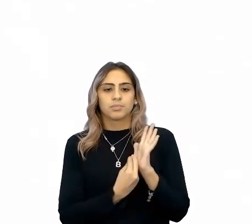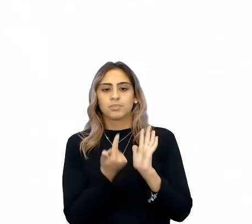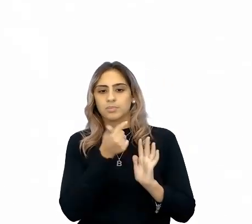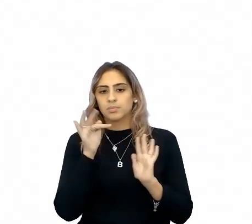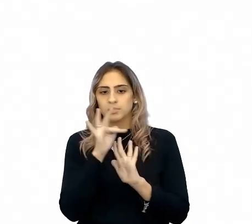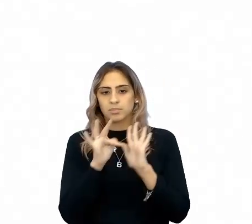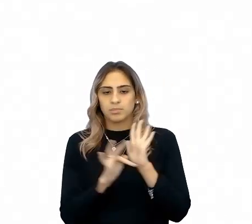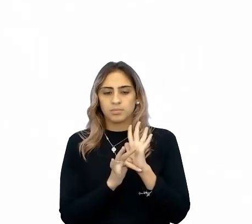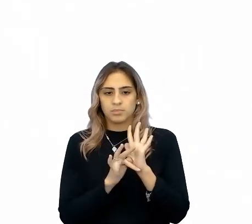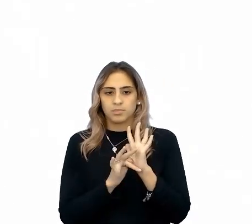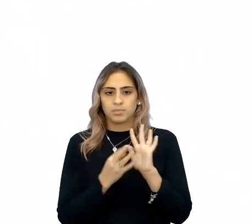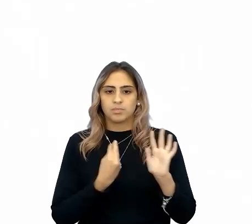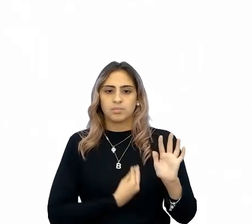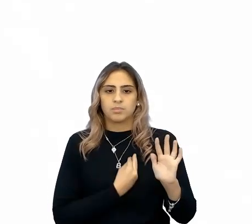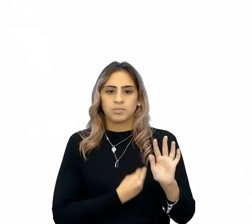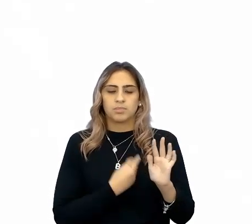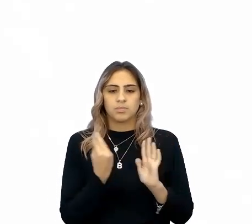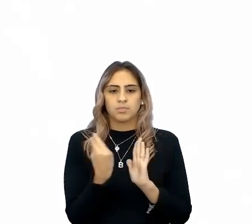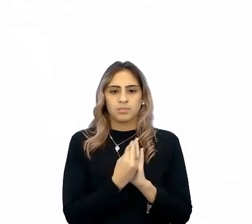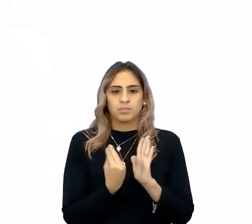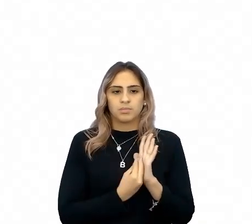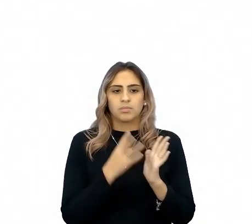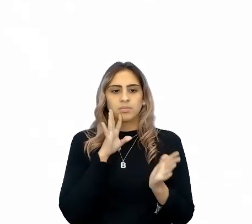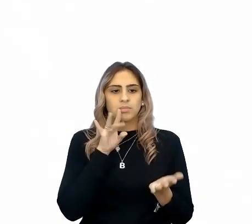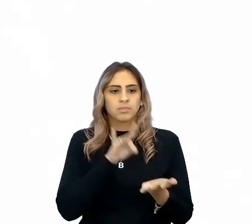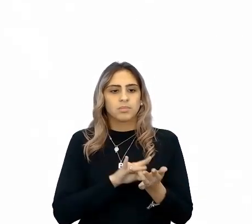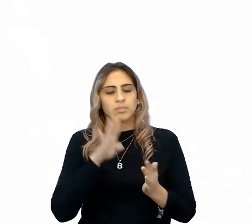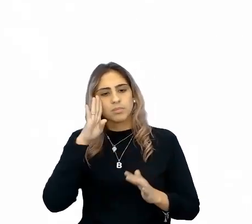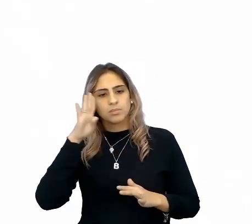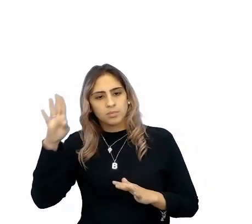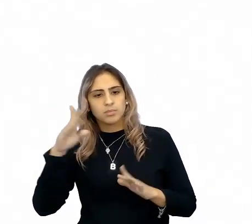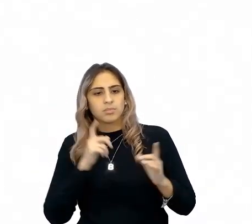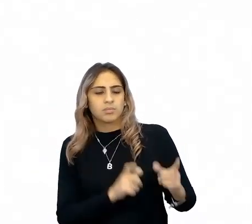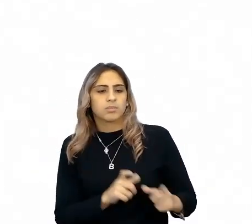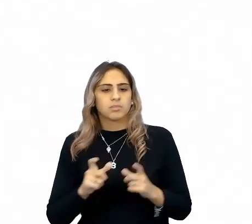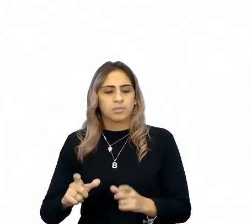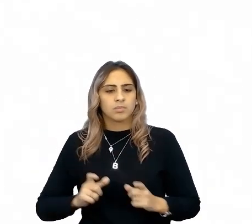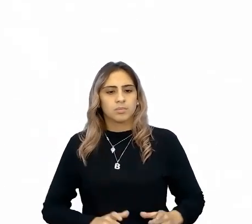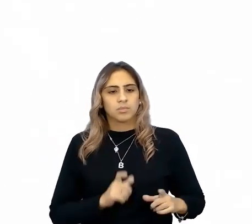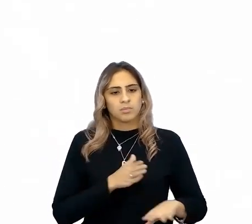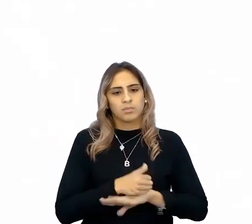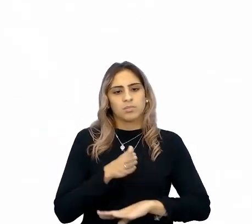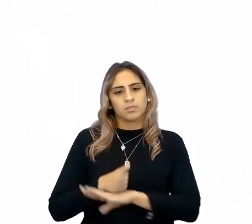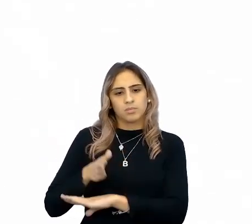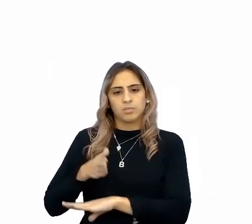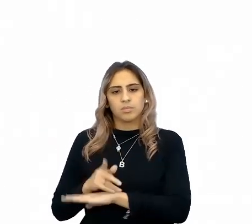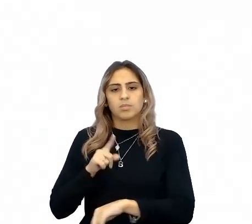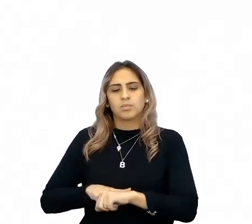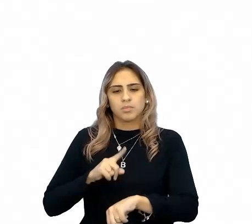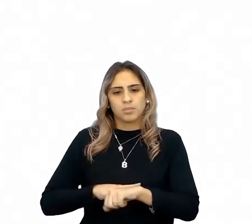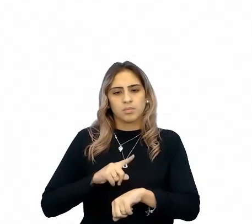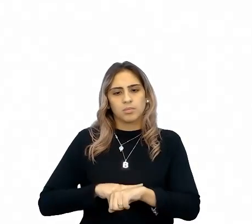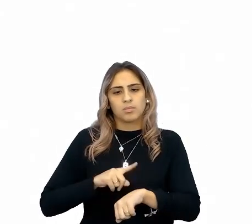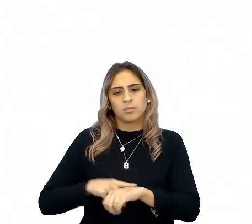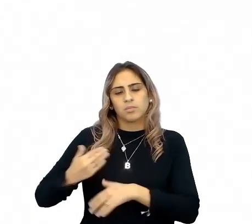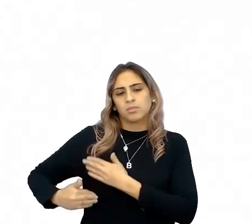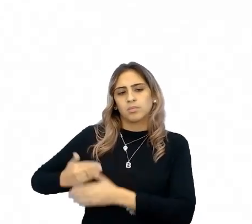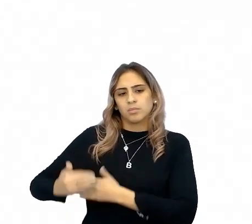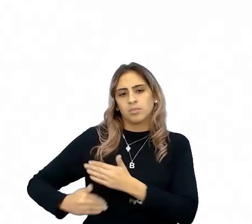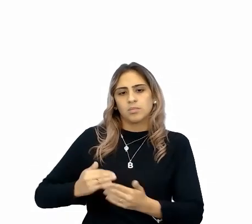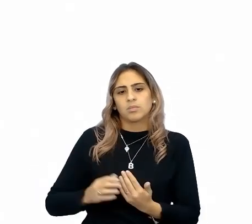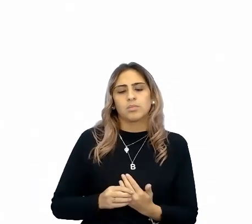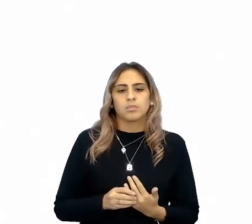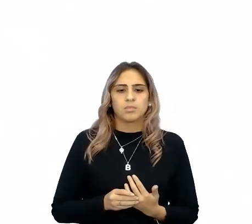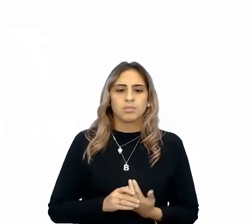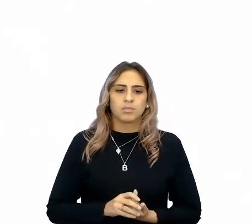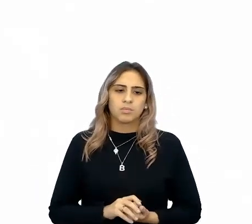outros textos da vida pública, fatos, participantes, local e momento,